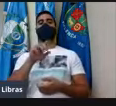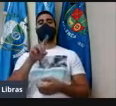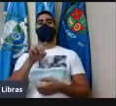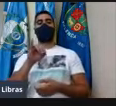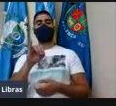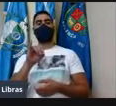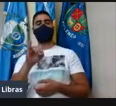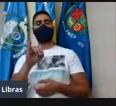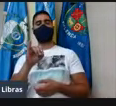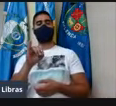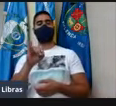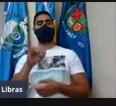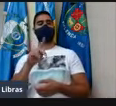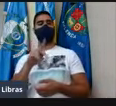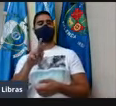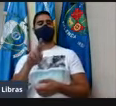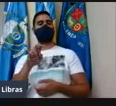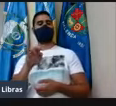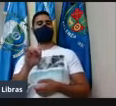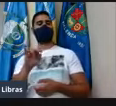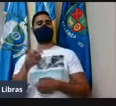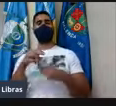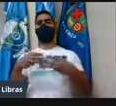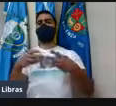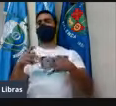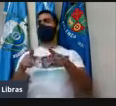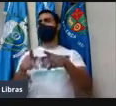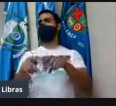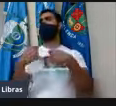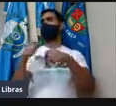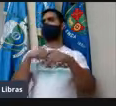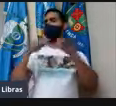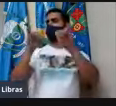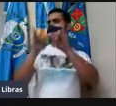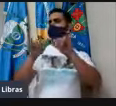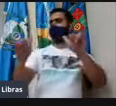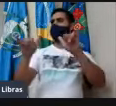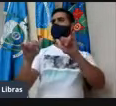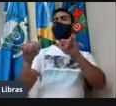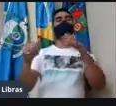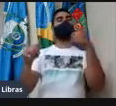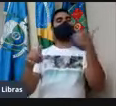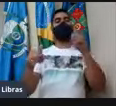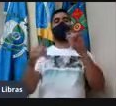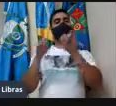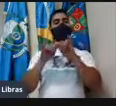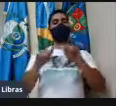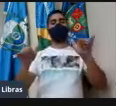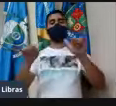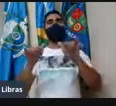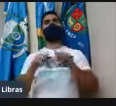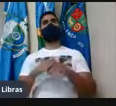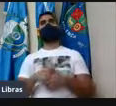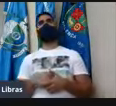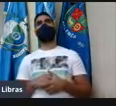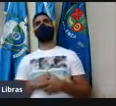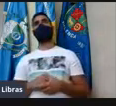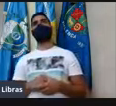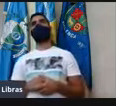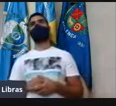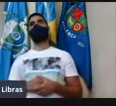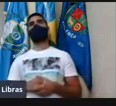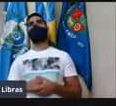da internet, do Ministério Público, que deveria estar sendo informado e não está sendo informado. Isso é de que ano,